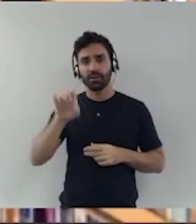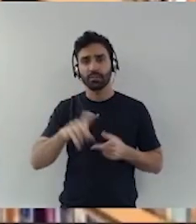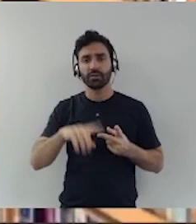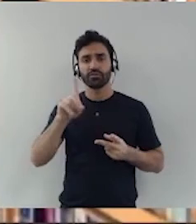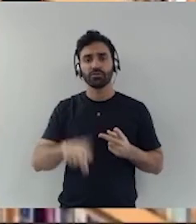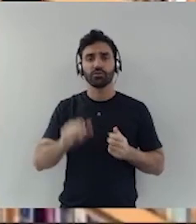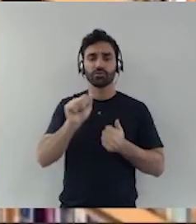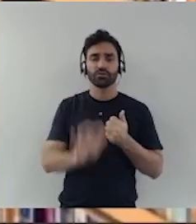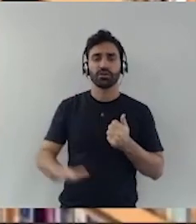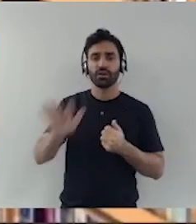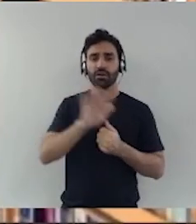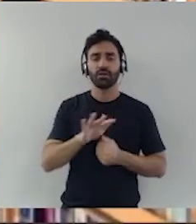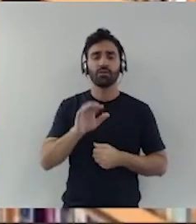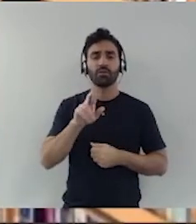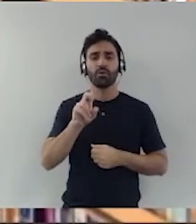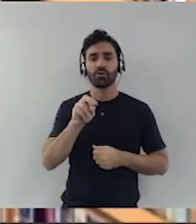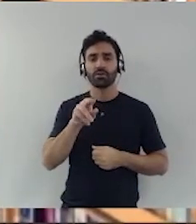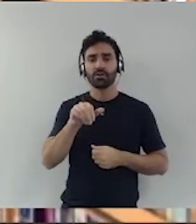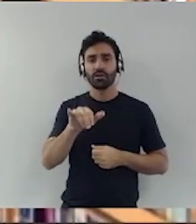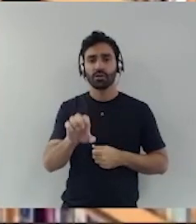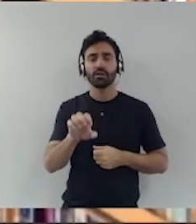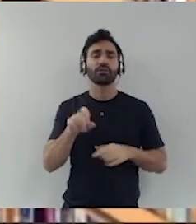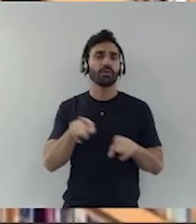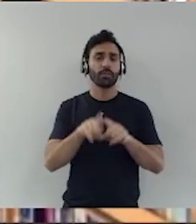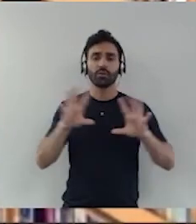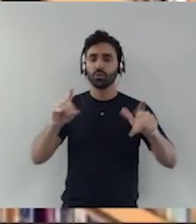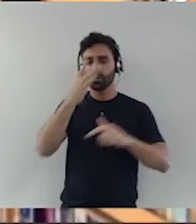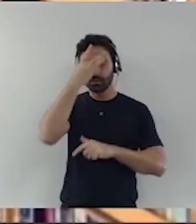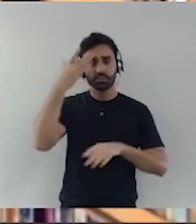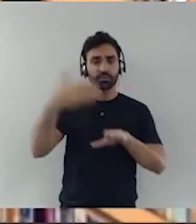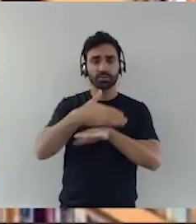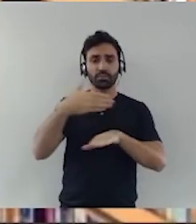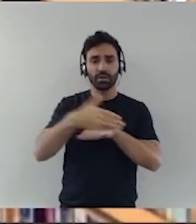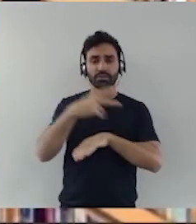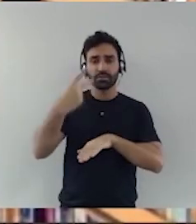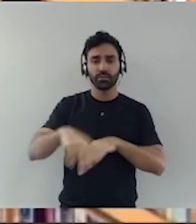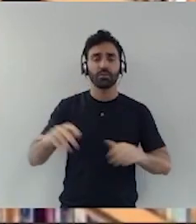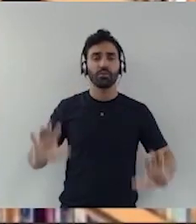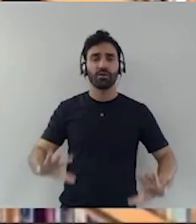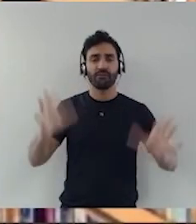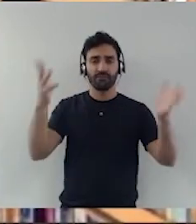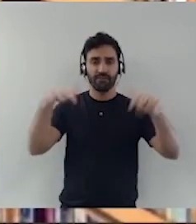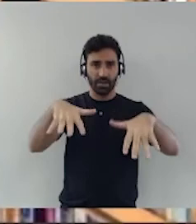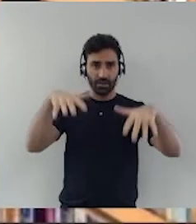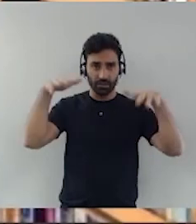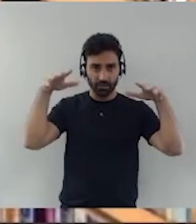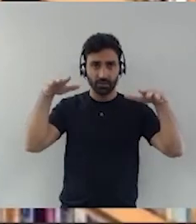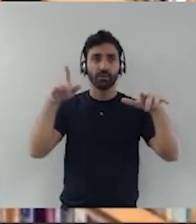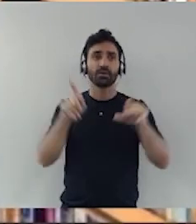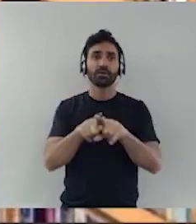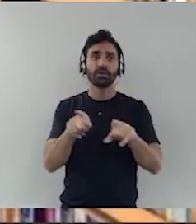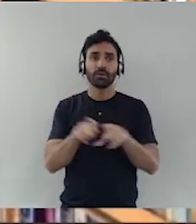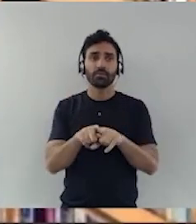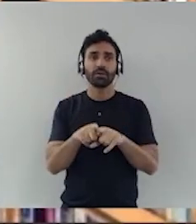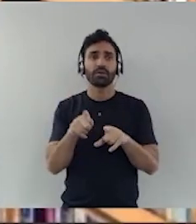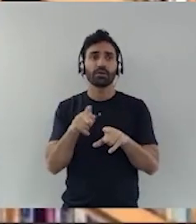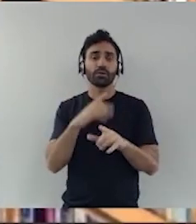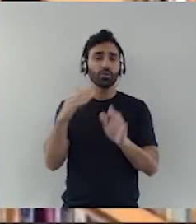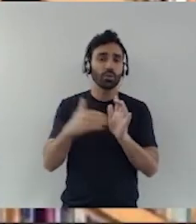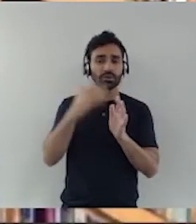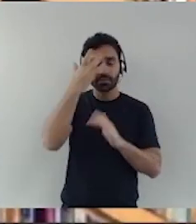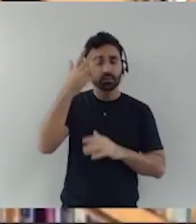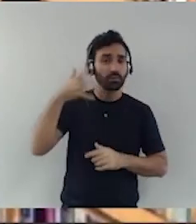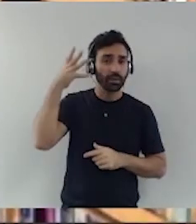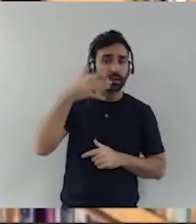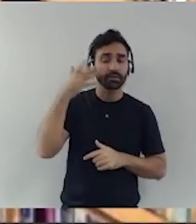diretor-geral Ronier, e a todos que fizeram esse magnífico evento, e que nos brindou a todos, tanto